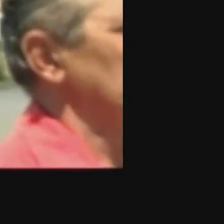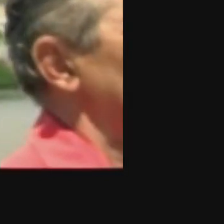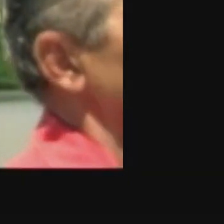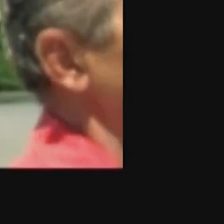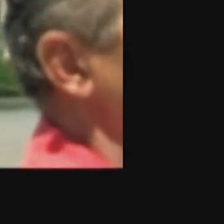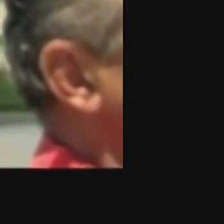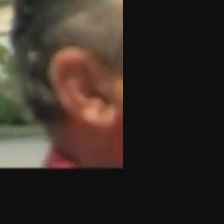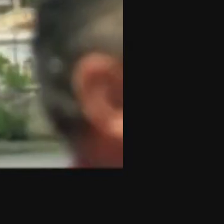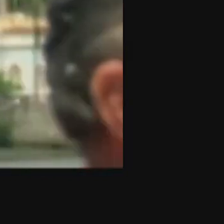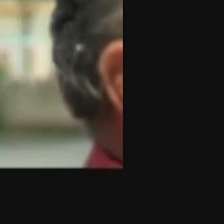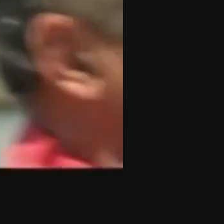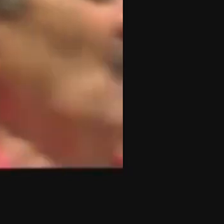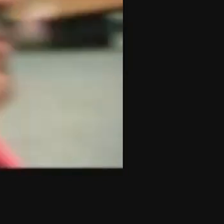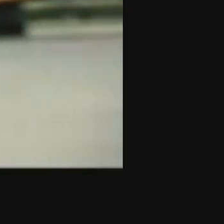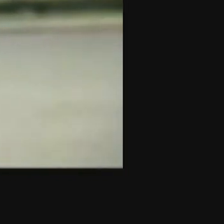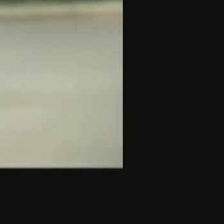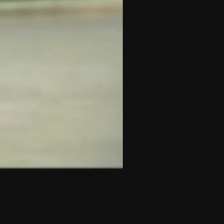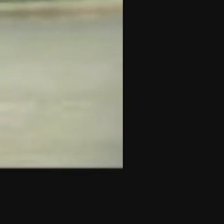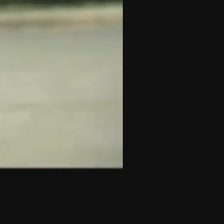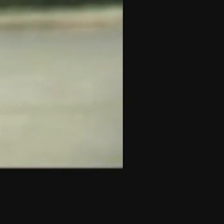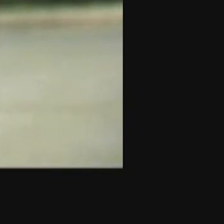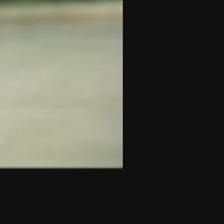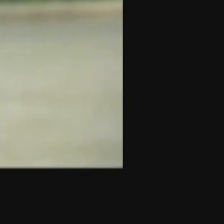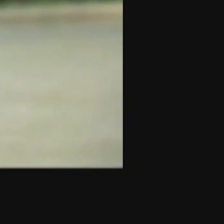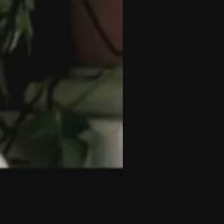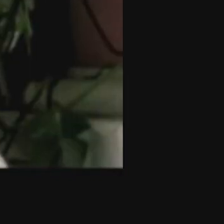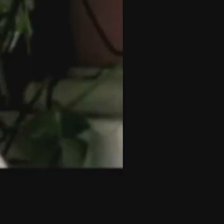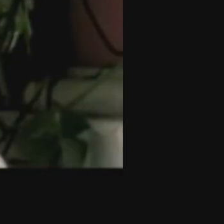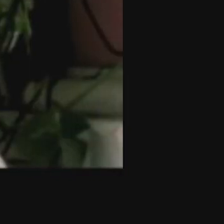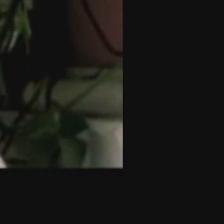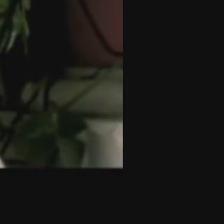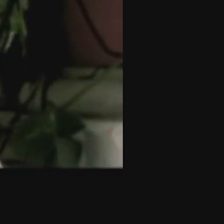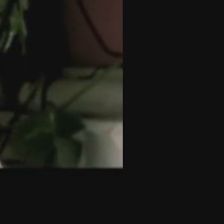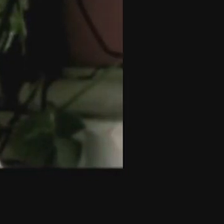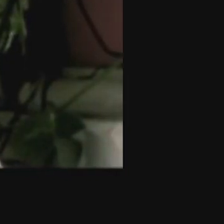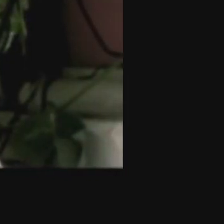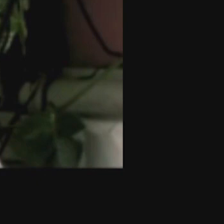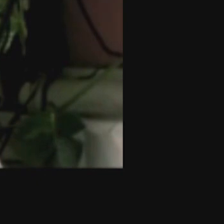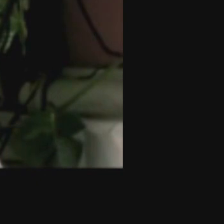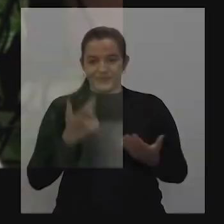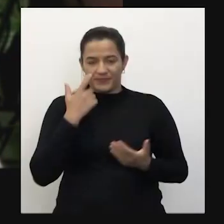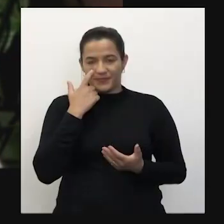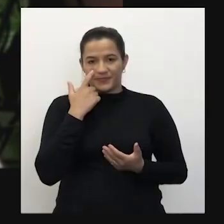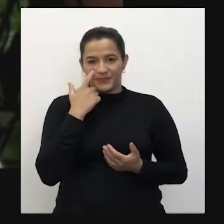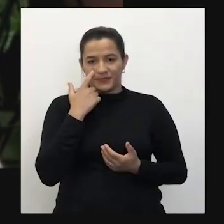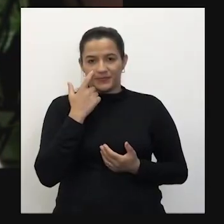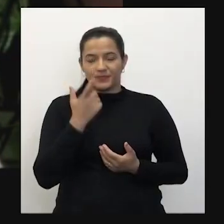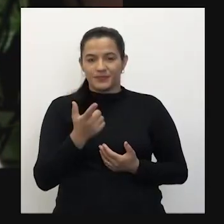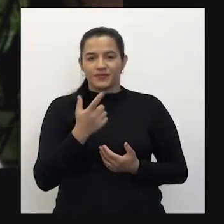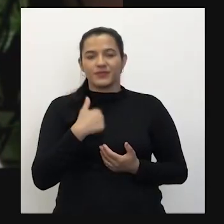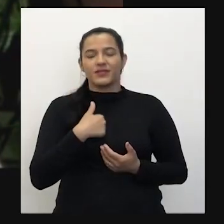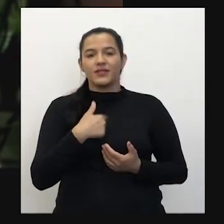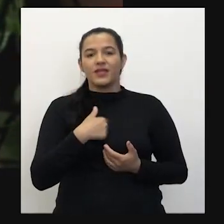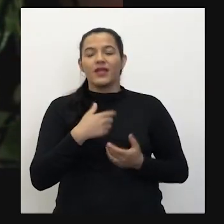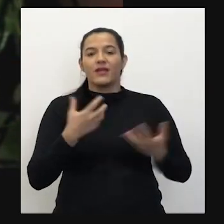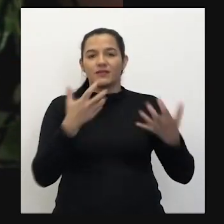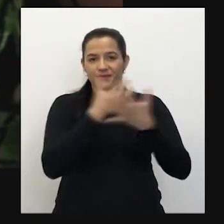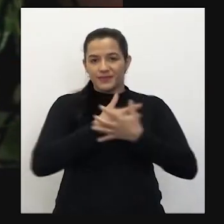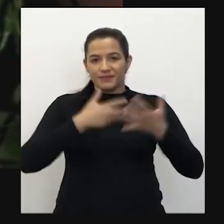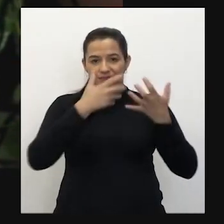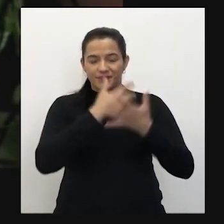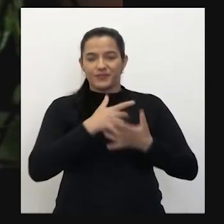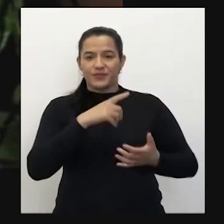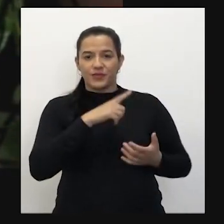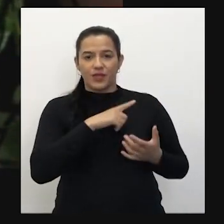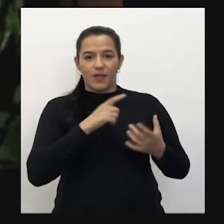se não esquece. O que acontece no mundo nem tudo é o que parece. Nem tudo que rima é repente. A rima é um recurso da poesia, aliás é uma